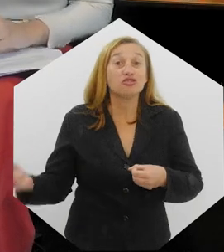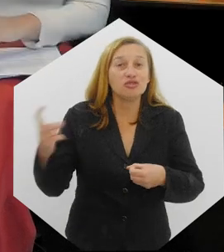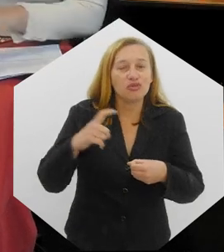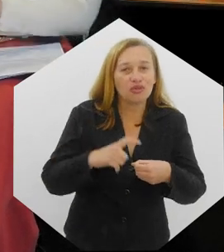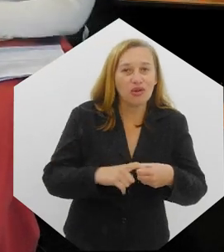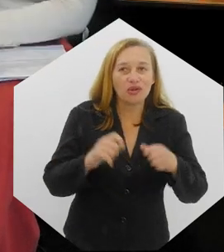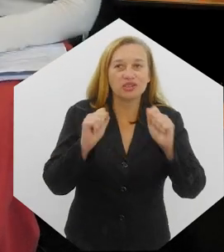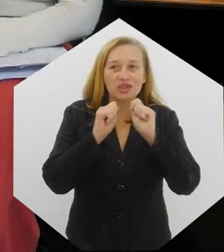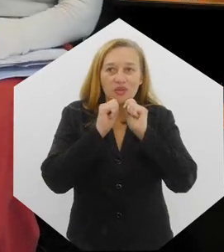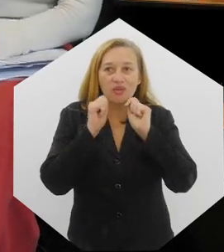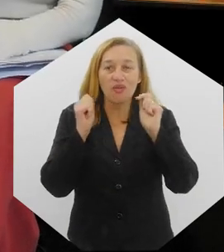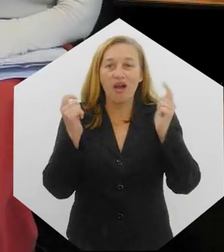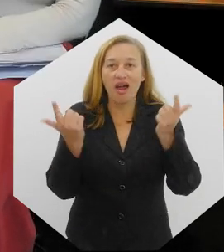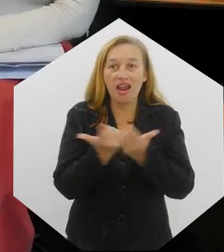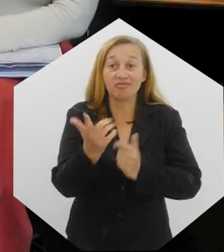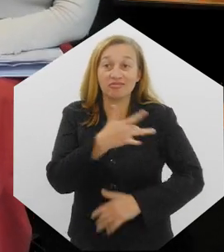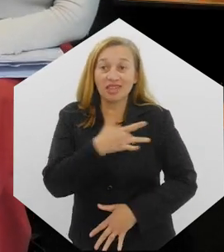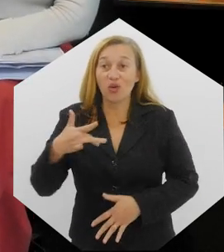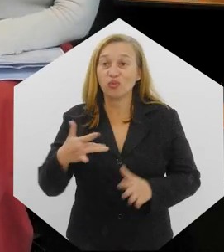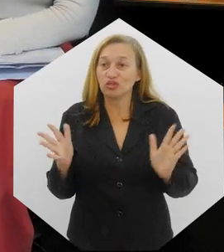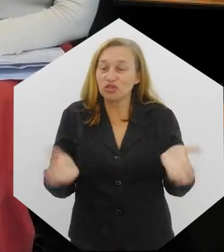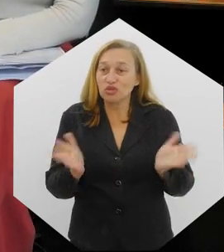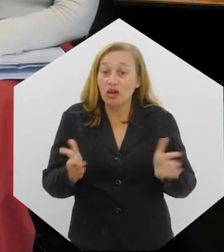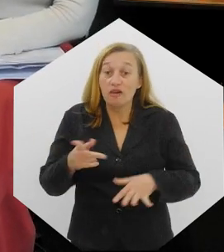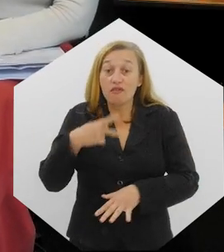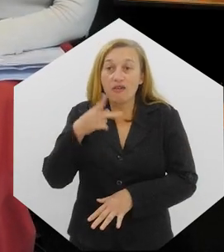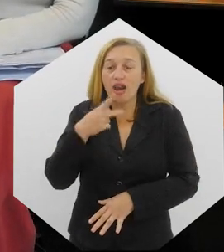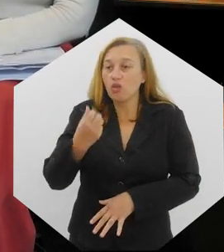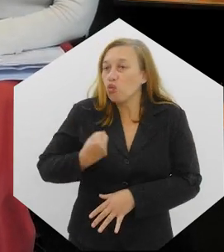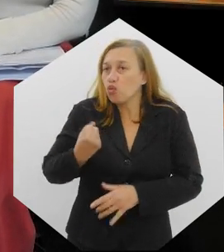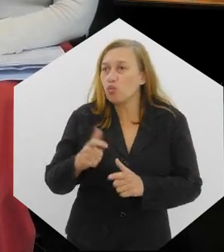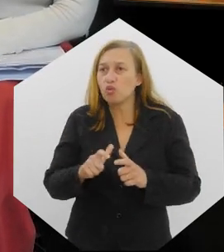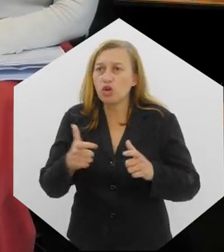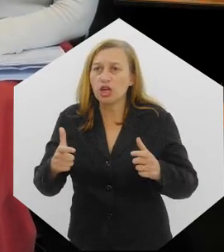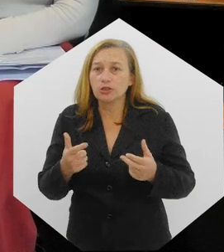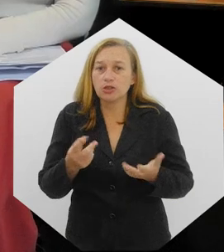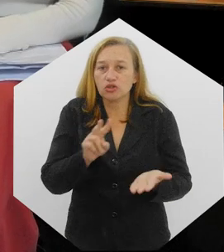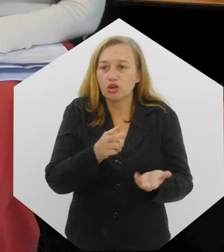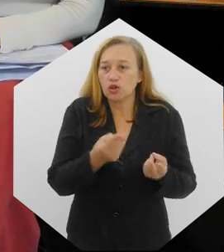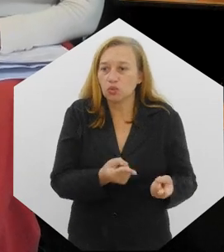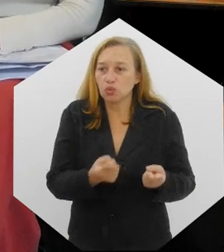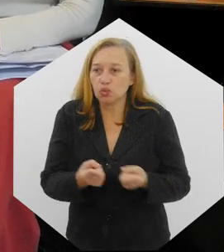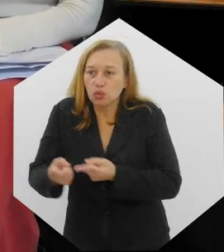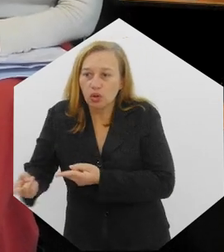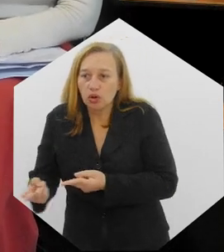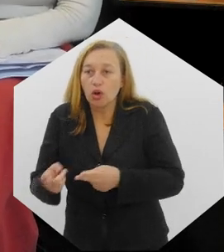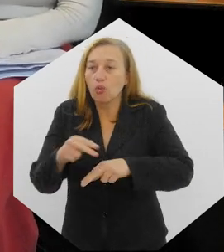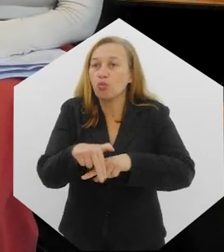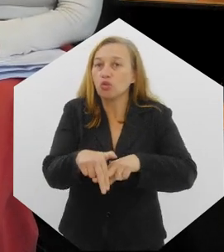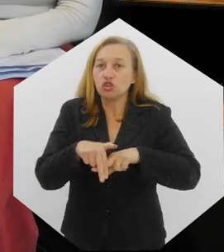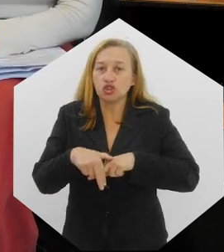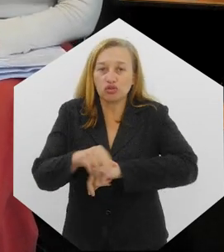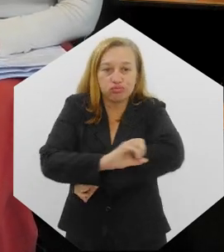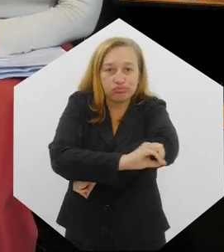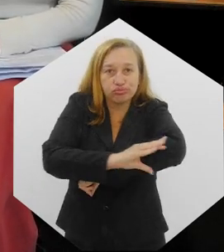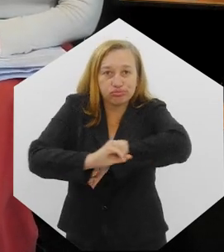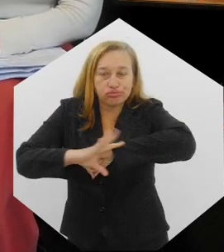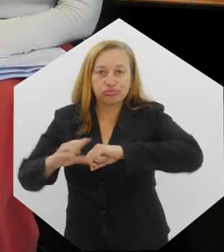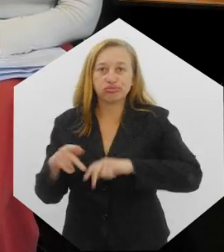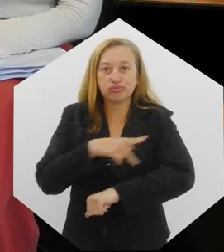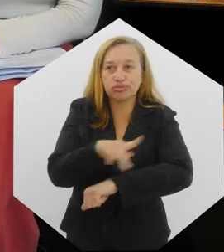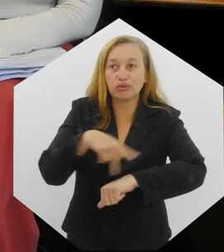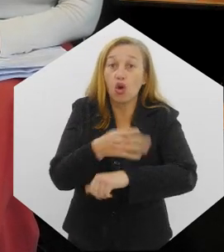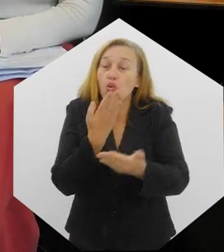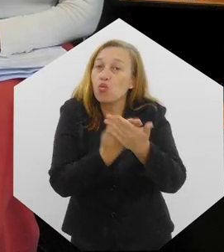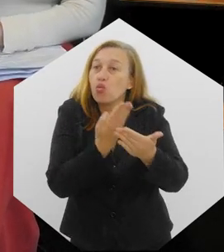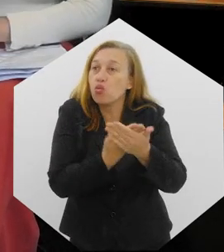Estamos de volta e no Alerj Saúde de hoje falamos sobre o aumento do número de internações por casos de trombose no país. Um estudo